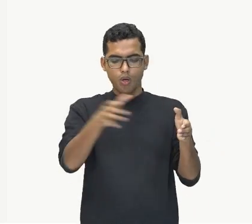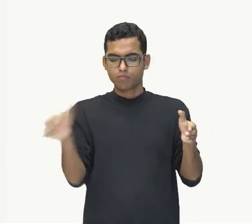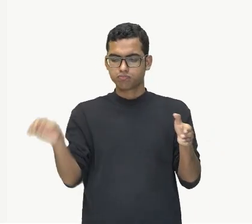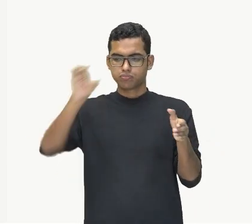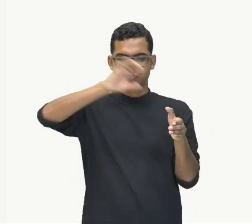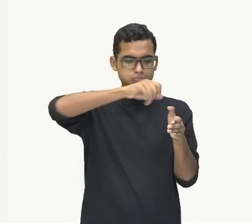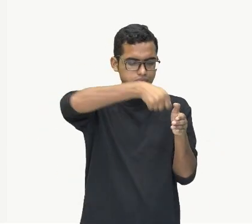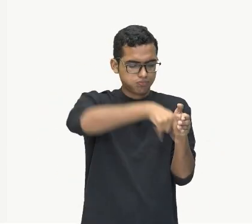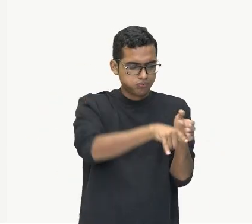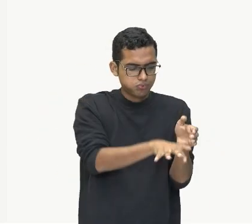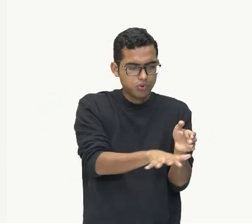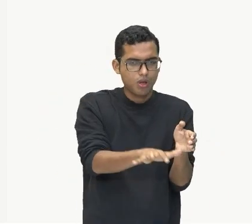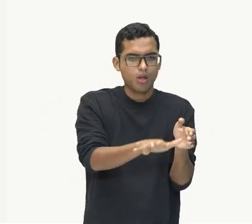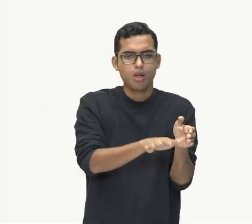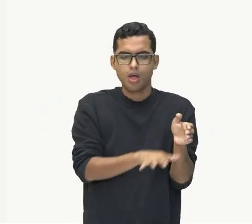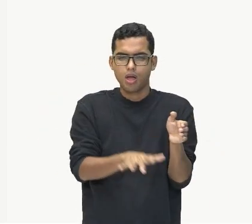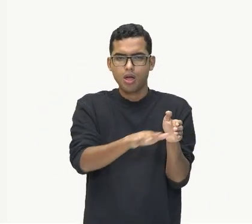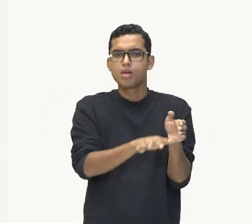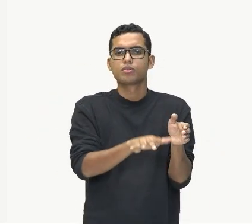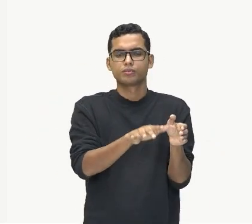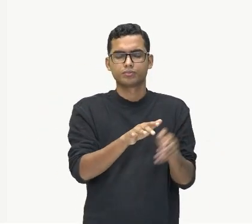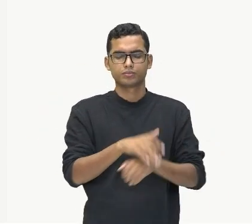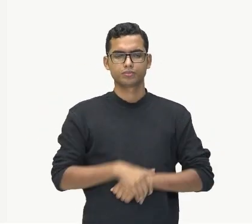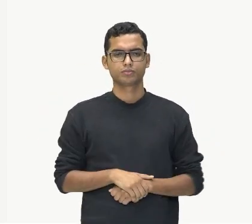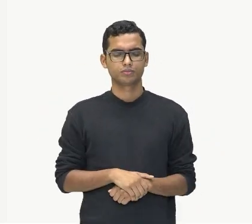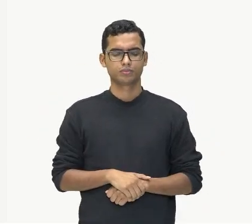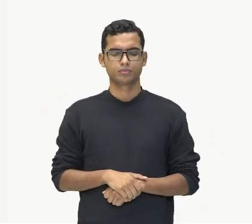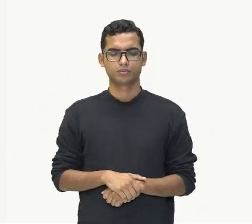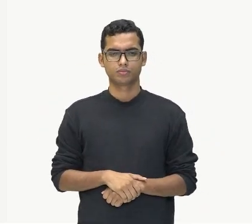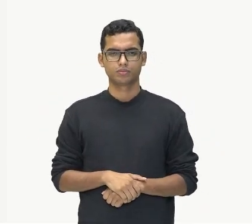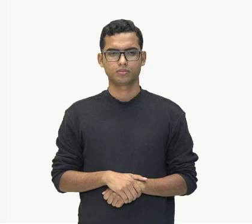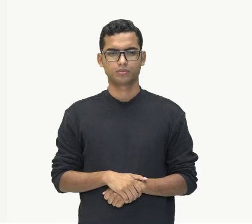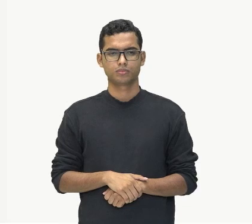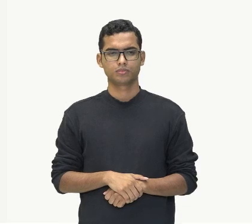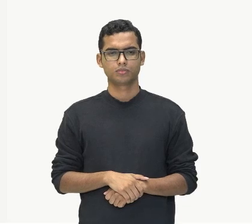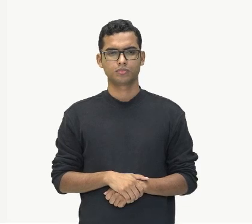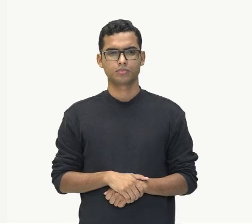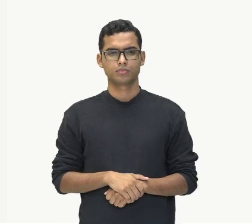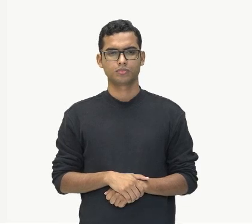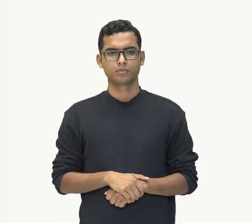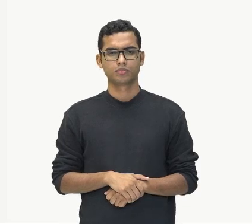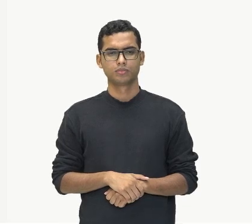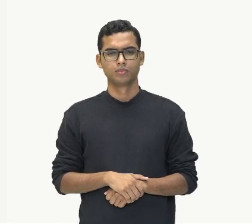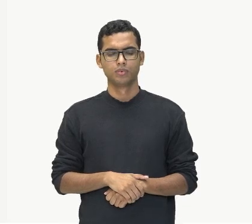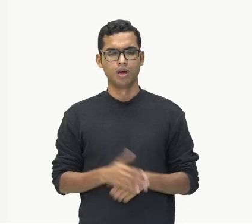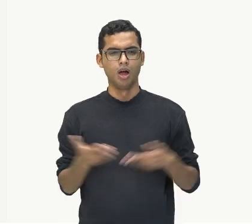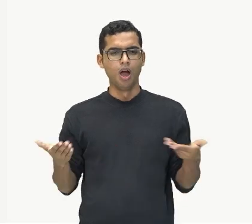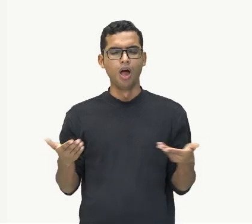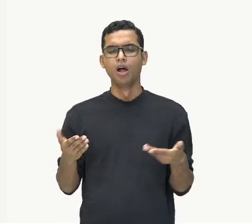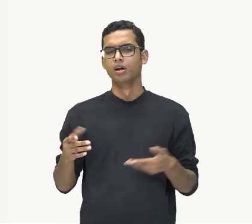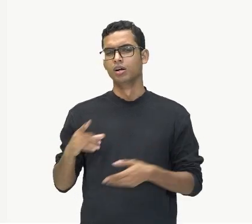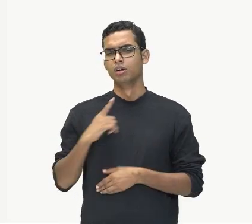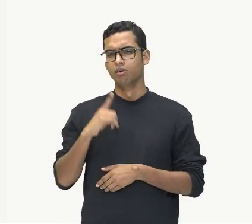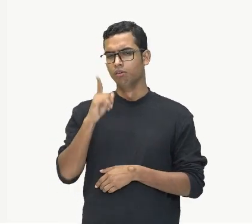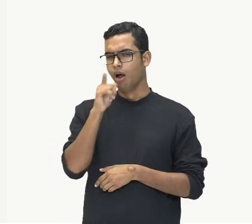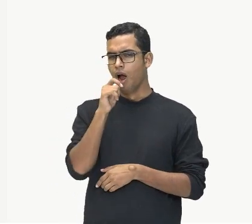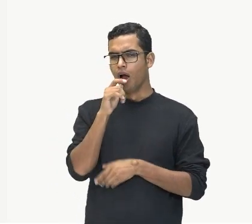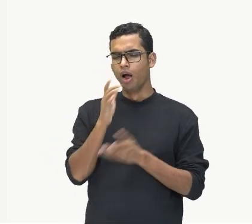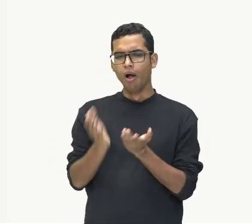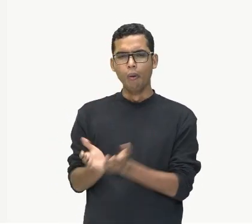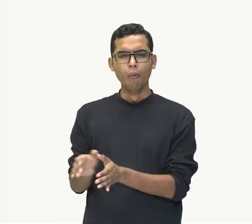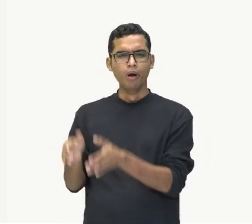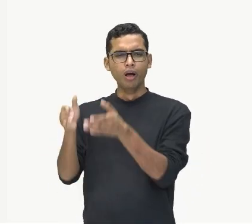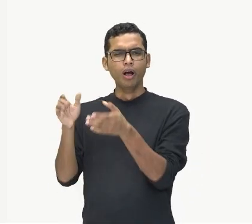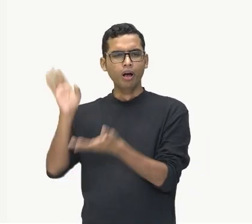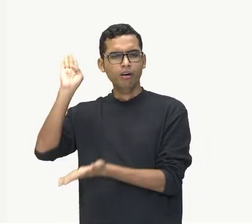OH-, quando dissolvidos em água. Em suas soluções aquosas, as bases atuam como